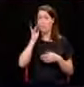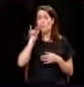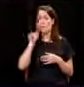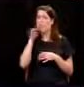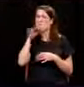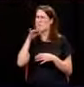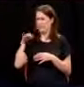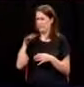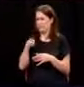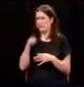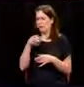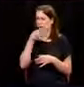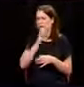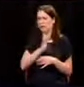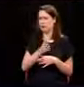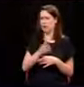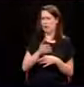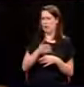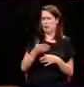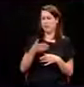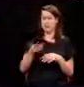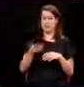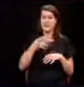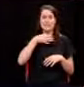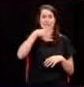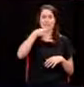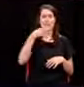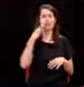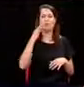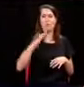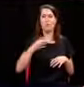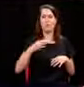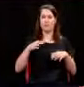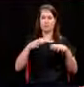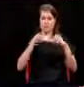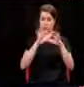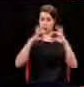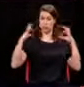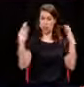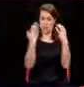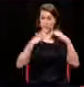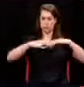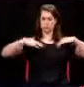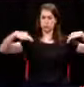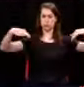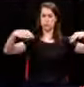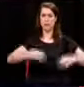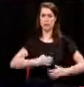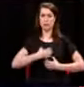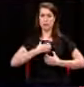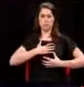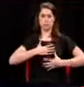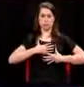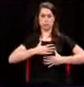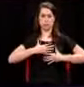antigo Estádio da Luz, sentia no peito toda a vibração do estádio, todo o barulho. Ou seja, o que